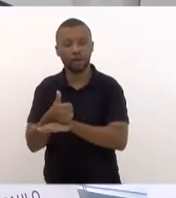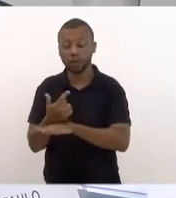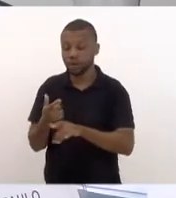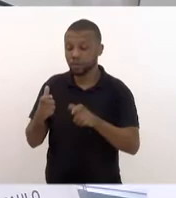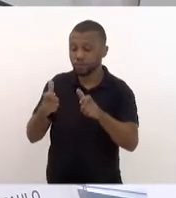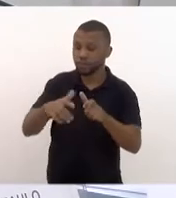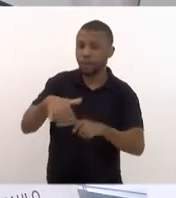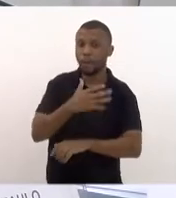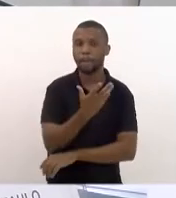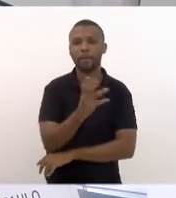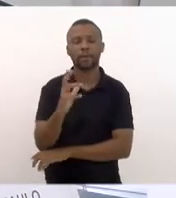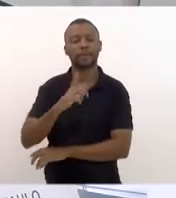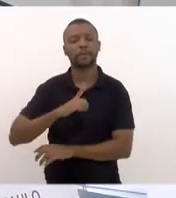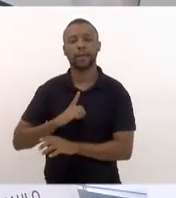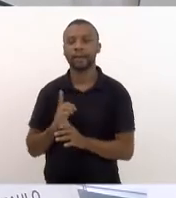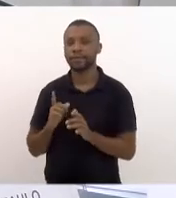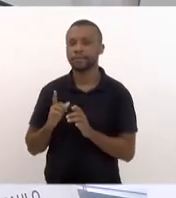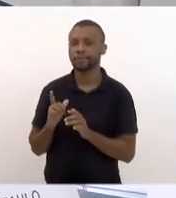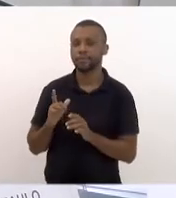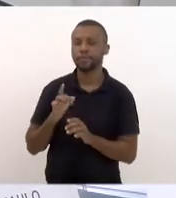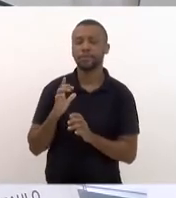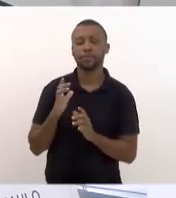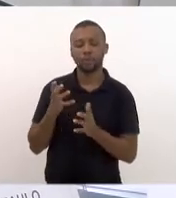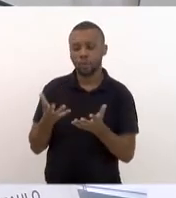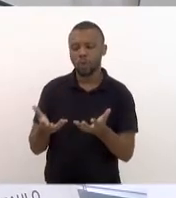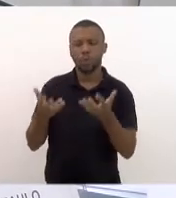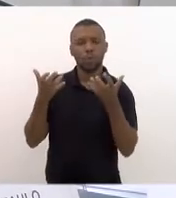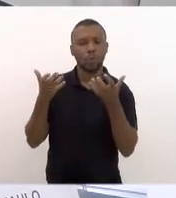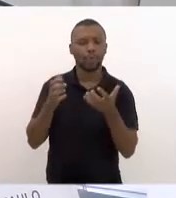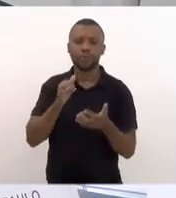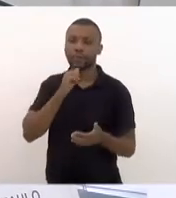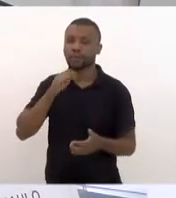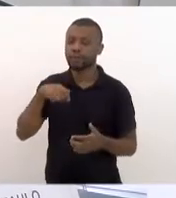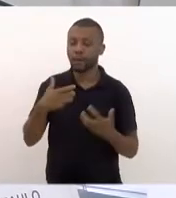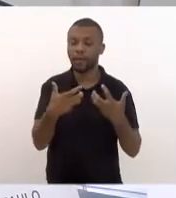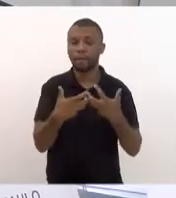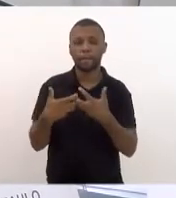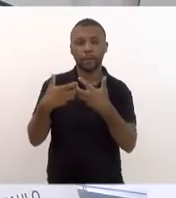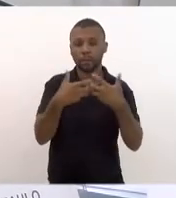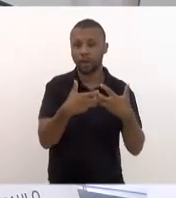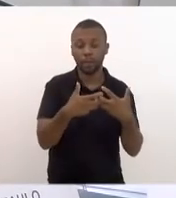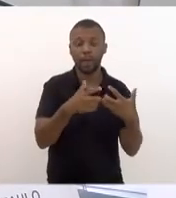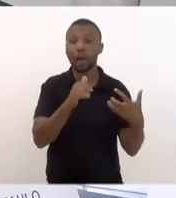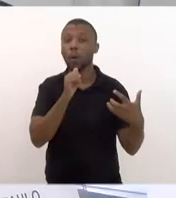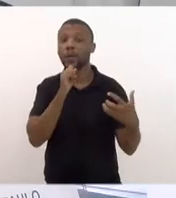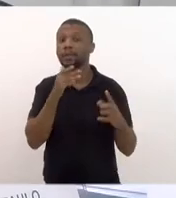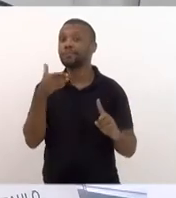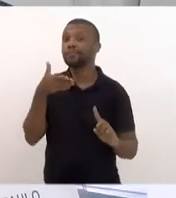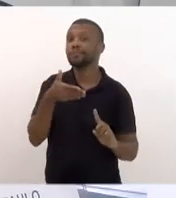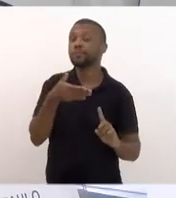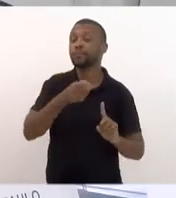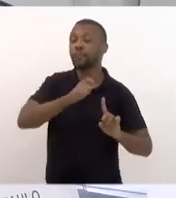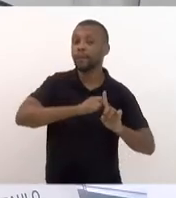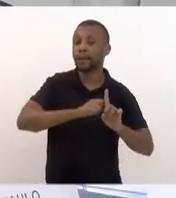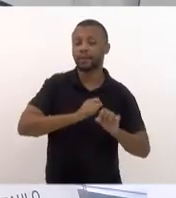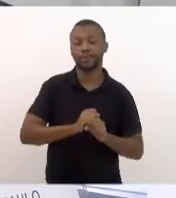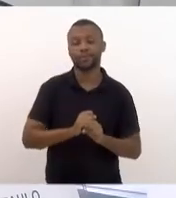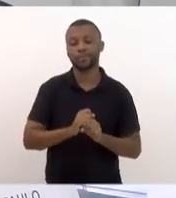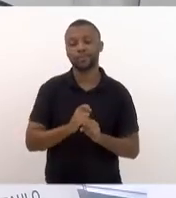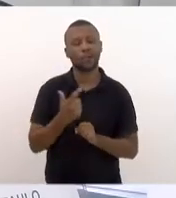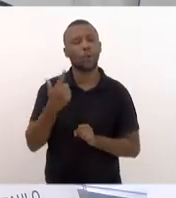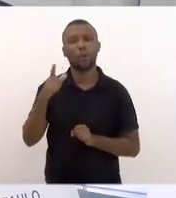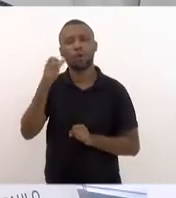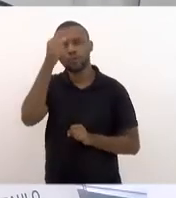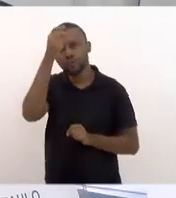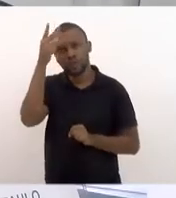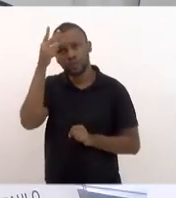Né? Volto a dizer, Petrópolis é o exemplo do mês. Outro município poderá ser o